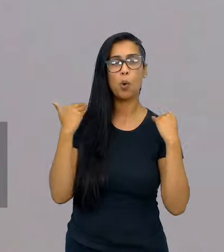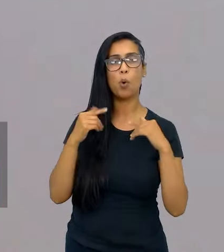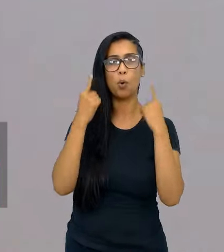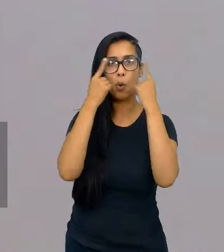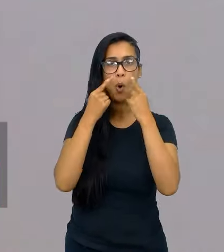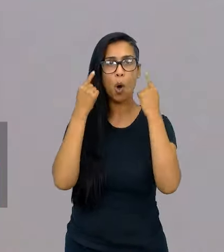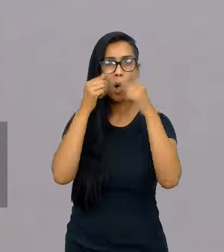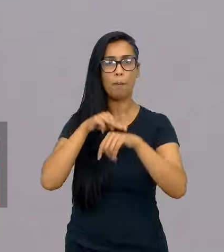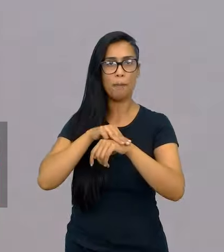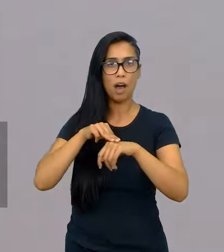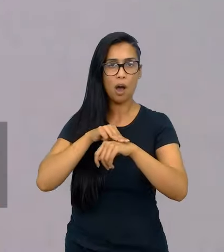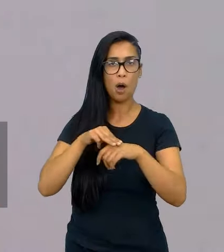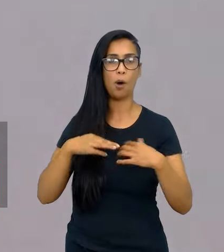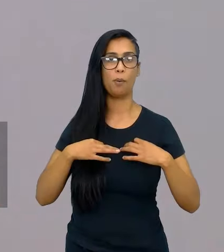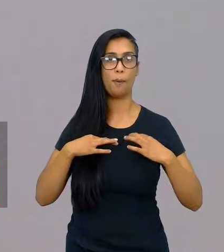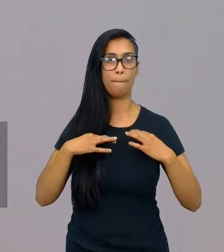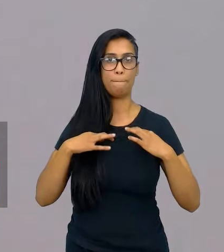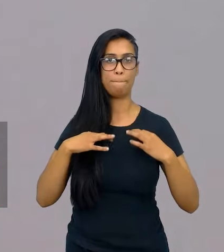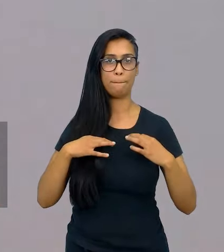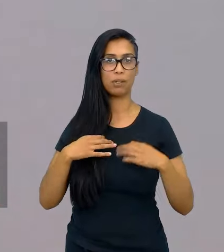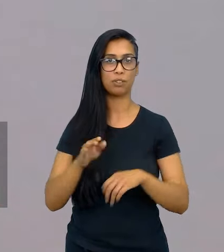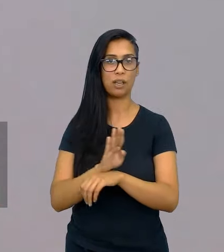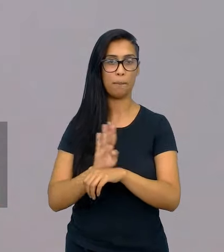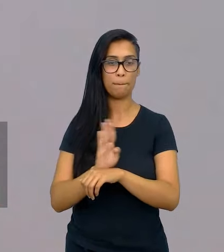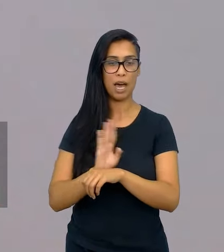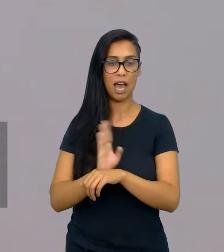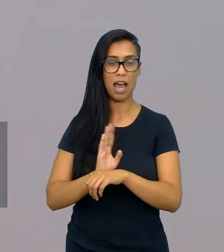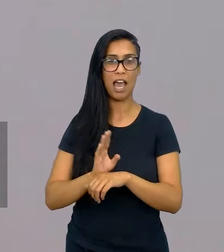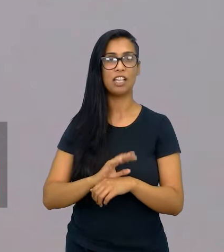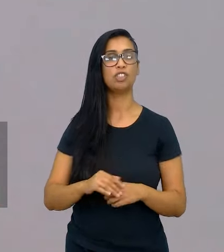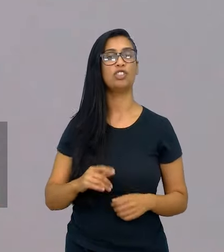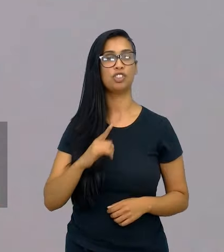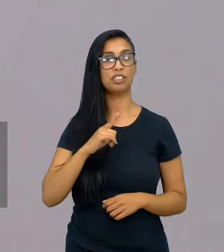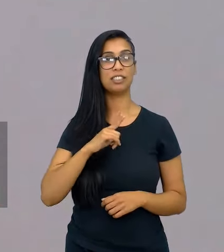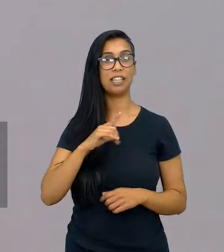blusa bege, com algumas folhas desenhadas.